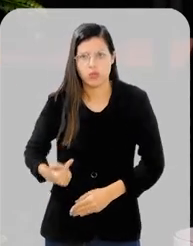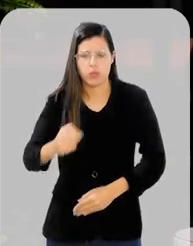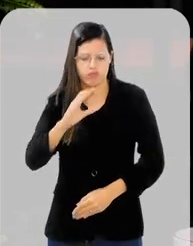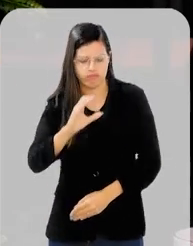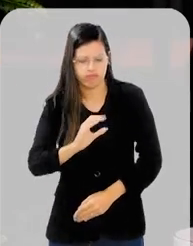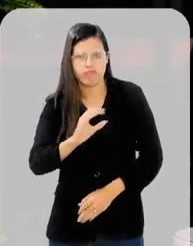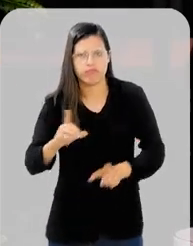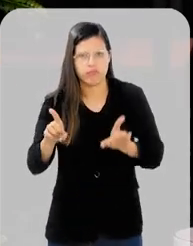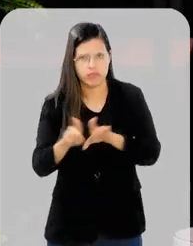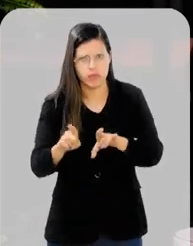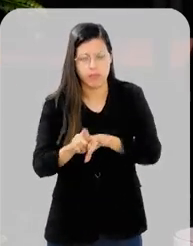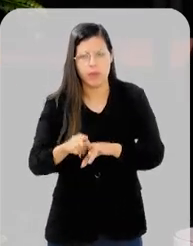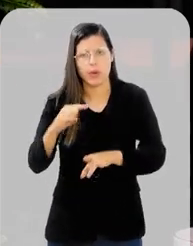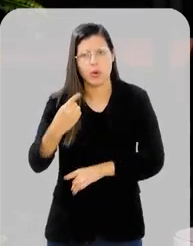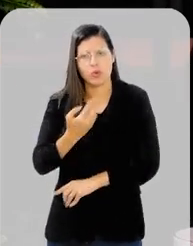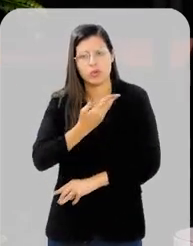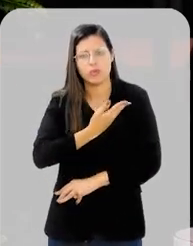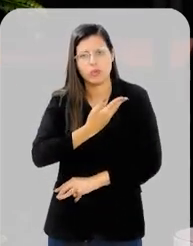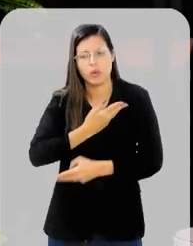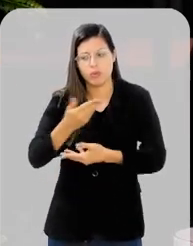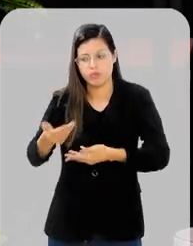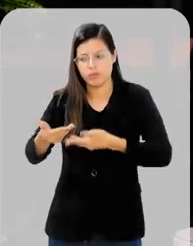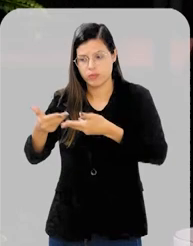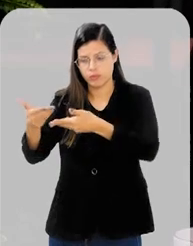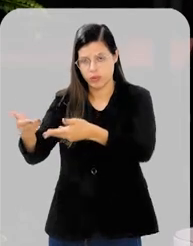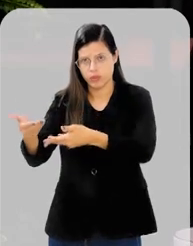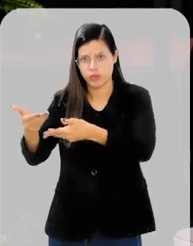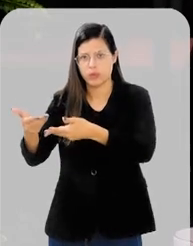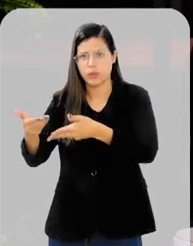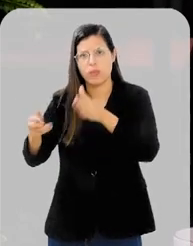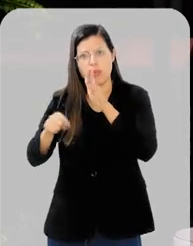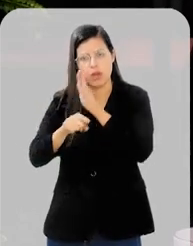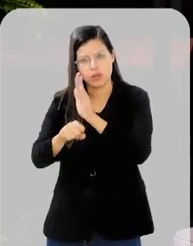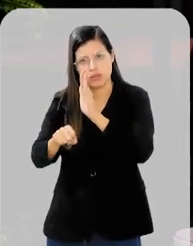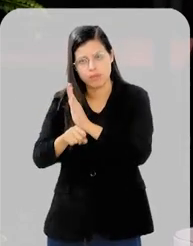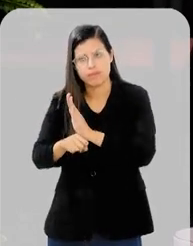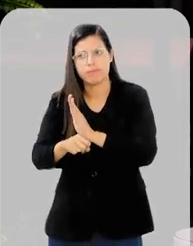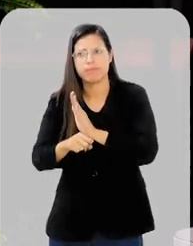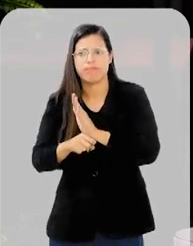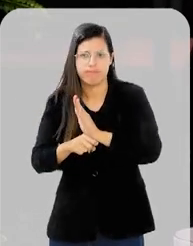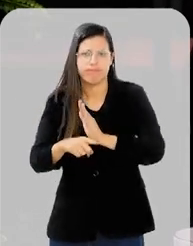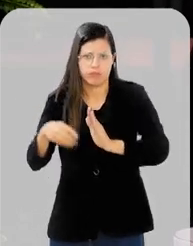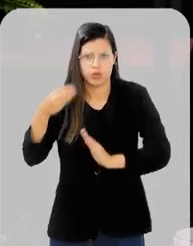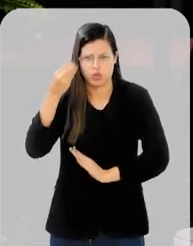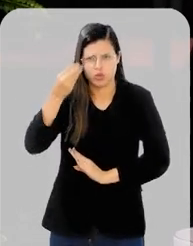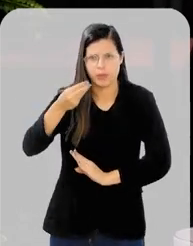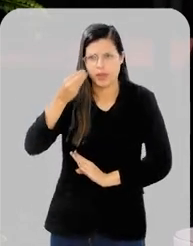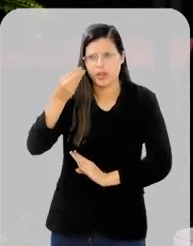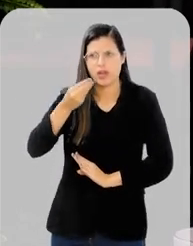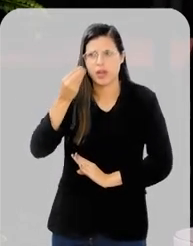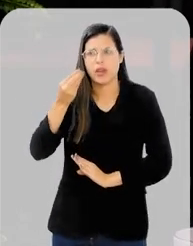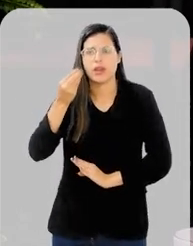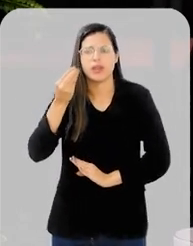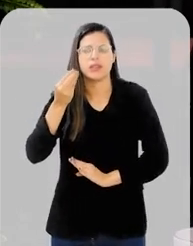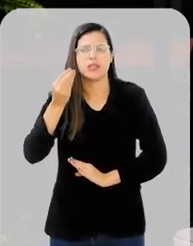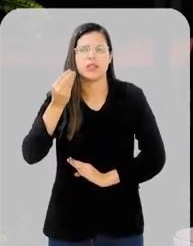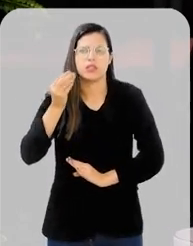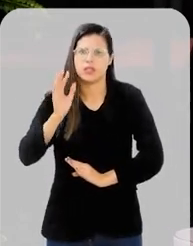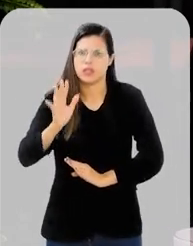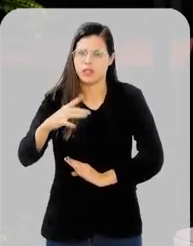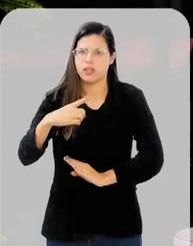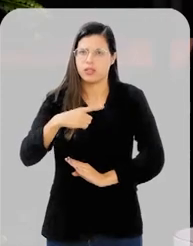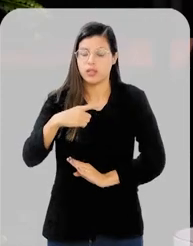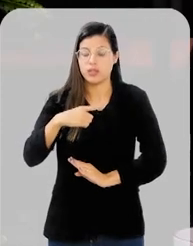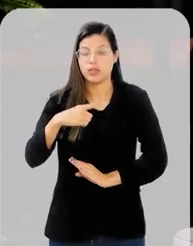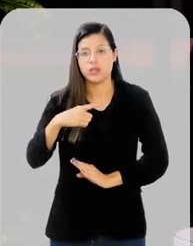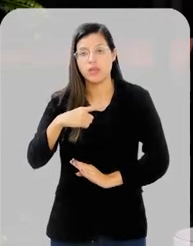católico enfim nosso amigo e me convida para participar para ajudá-lo no governo considerando a minha experiência no setor privado para